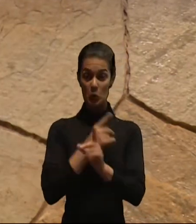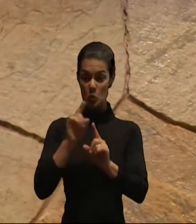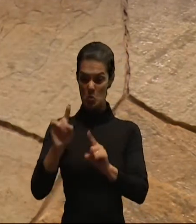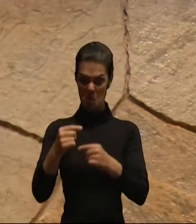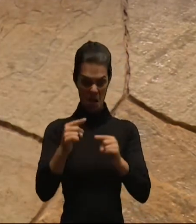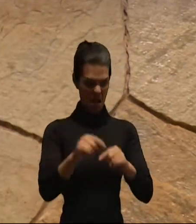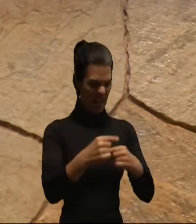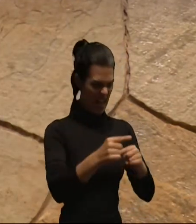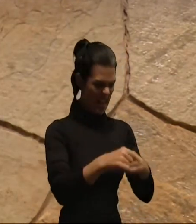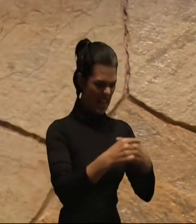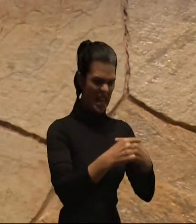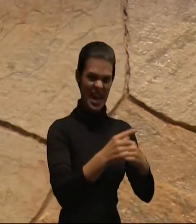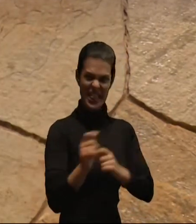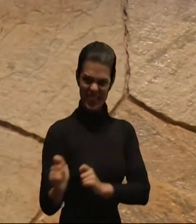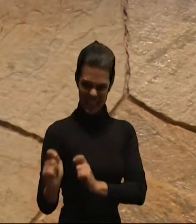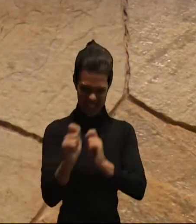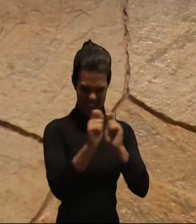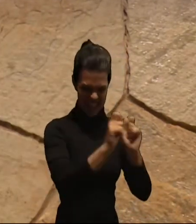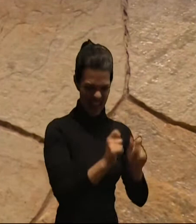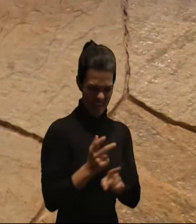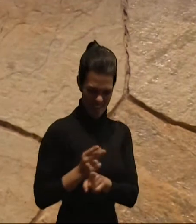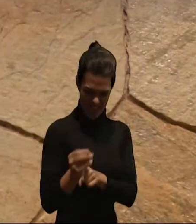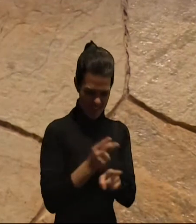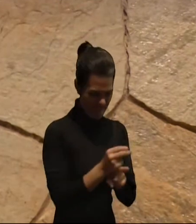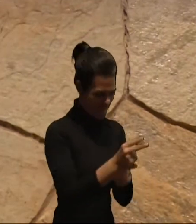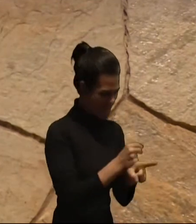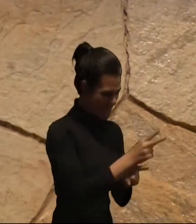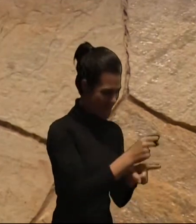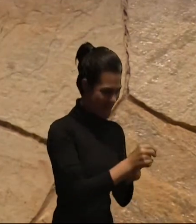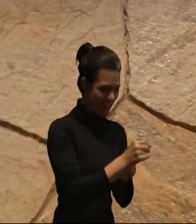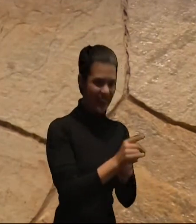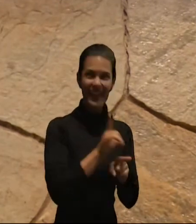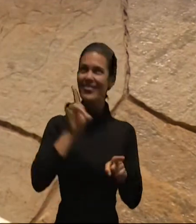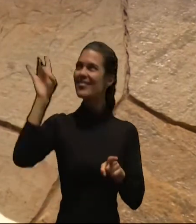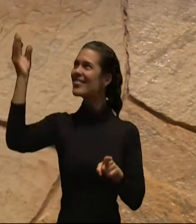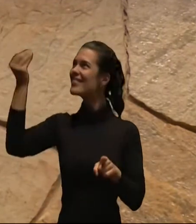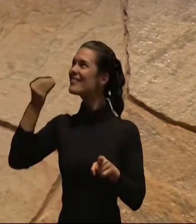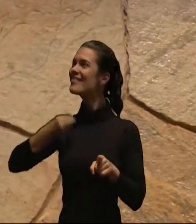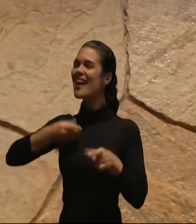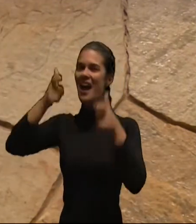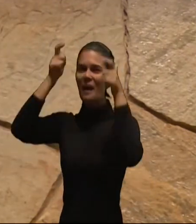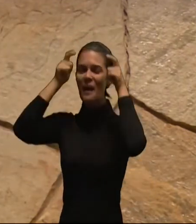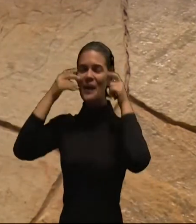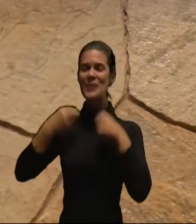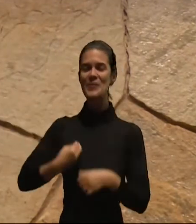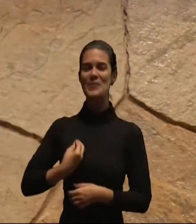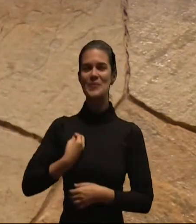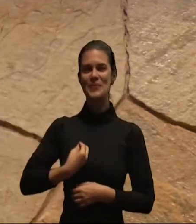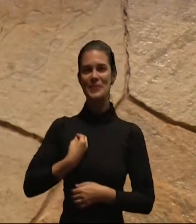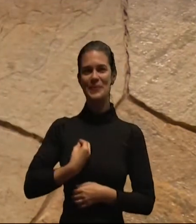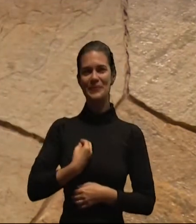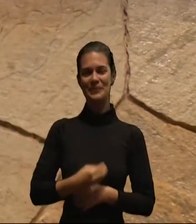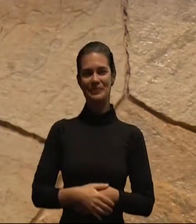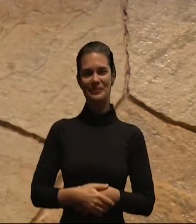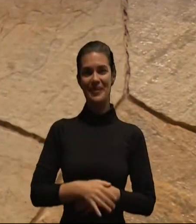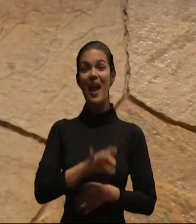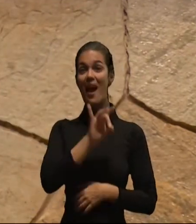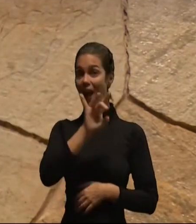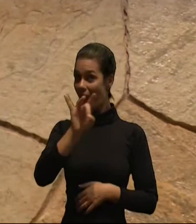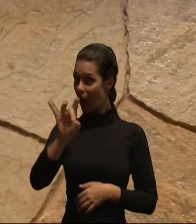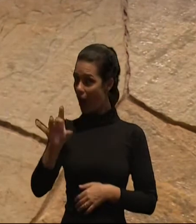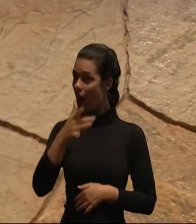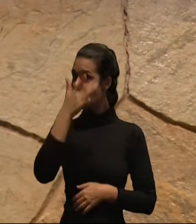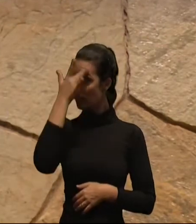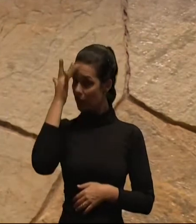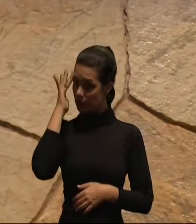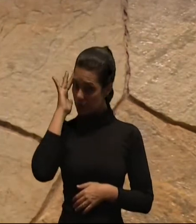a aprovação de Deus. Cada crente, cada pessoa, neste tempo, está sendo chamado